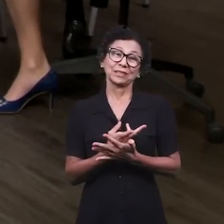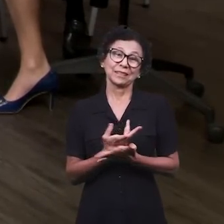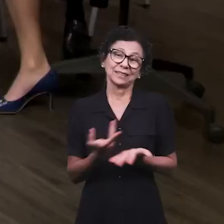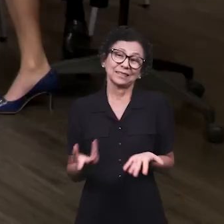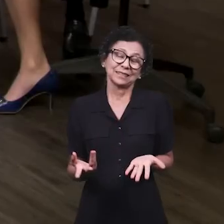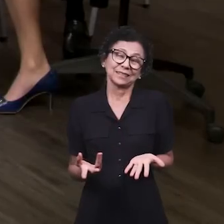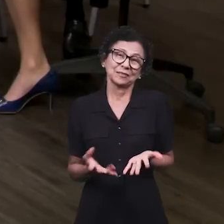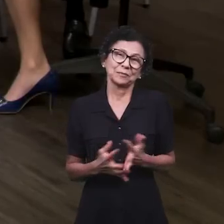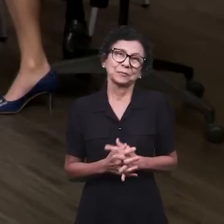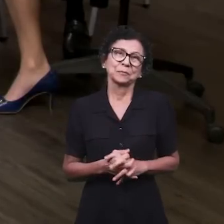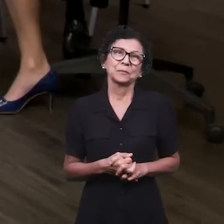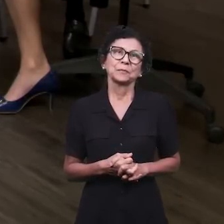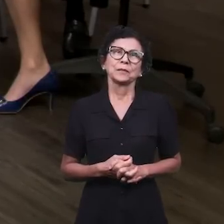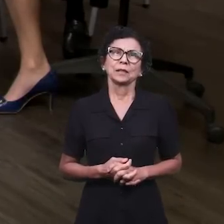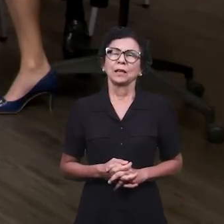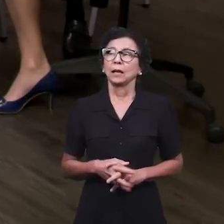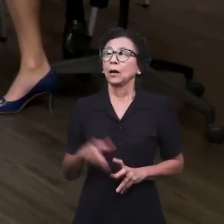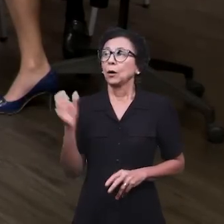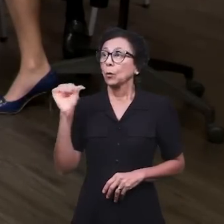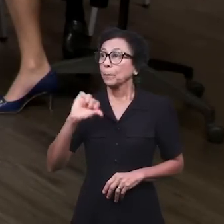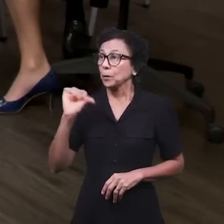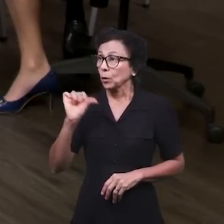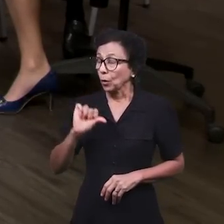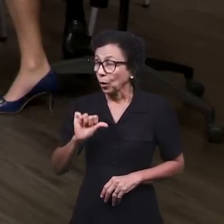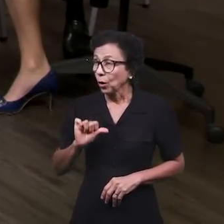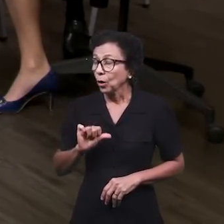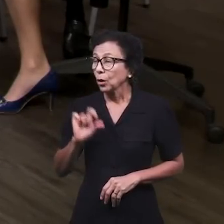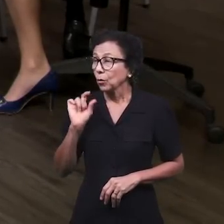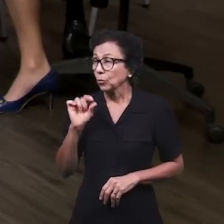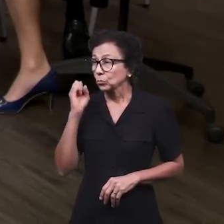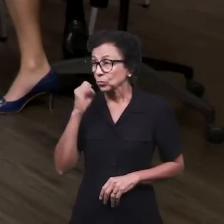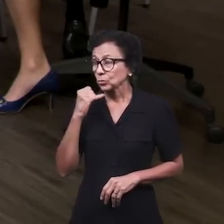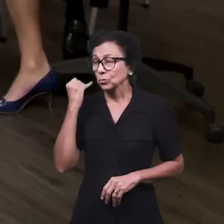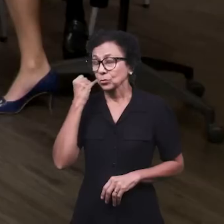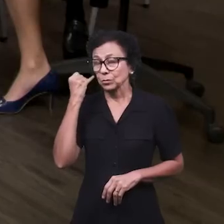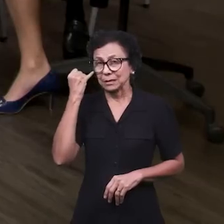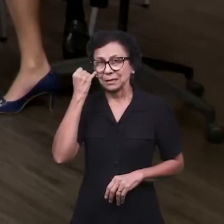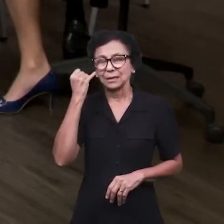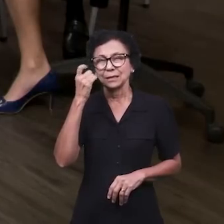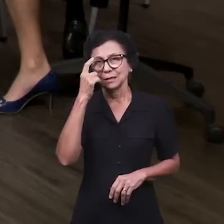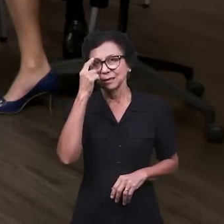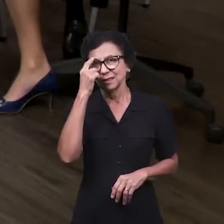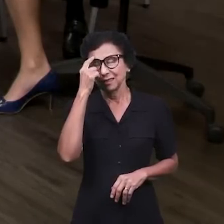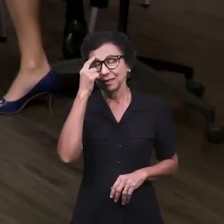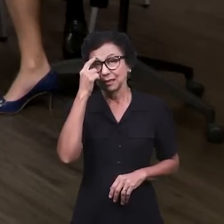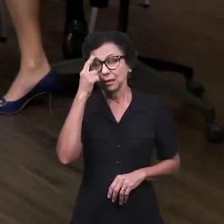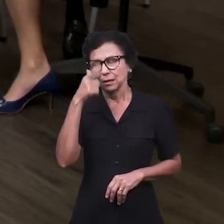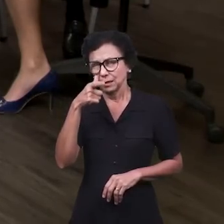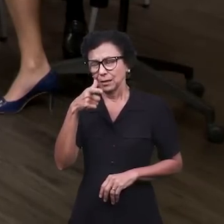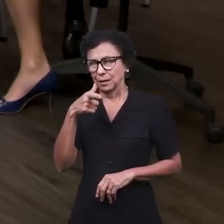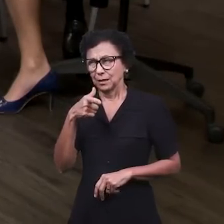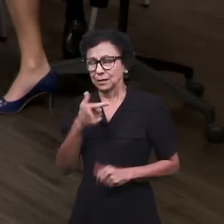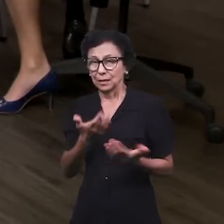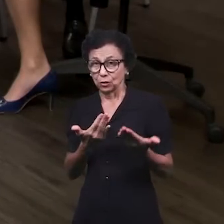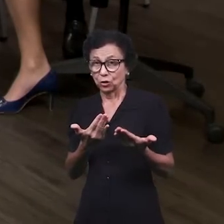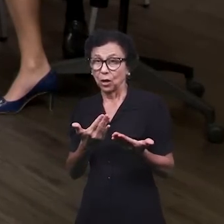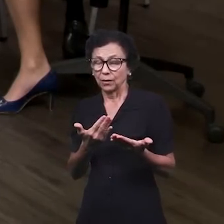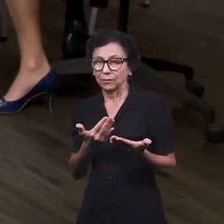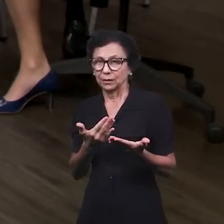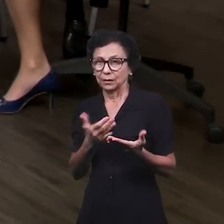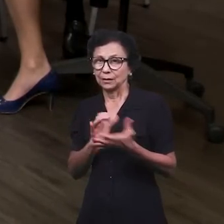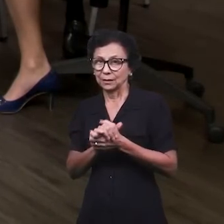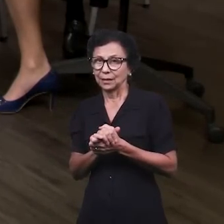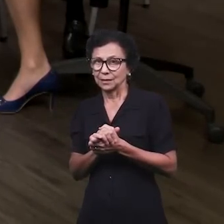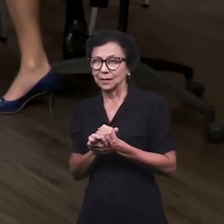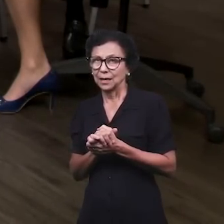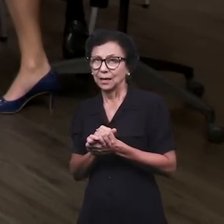Acontece. É. Muito. Não, e pior de tudo, Josias, que essa mesma jovem que